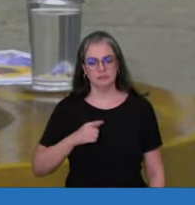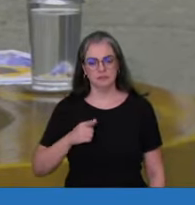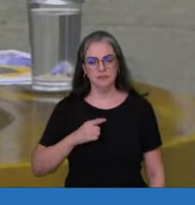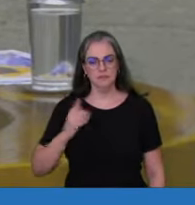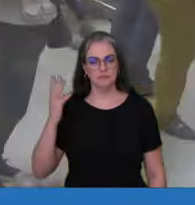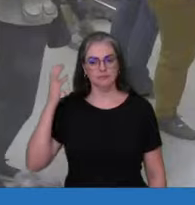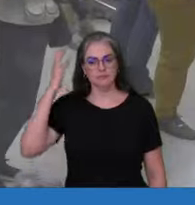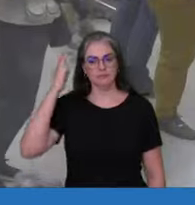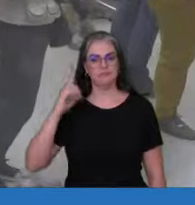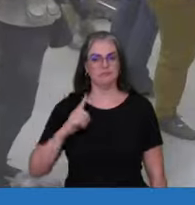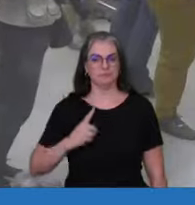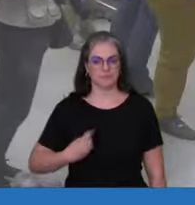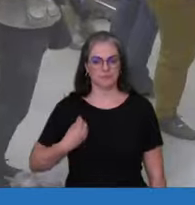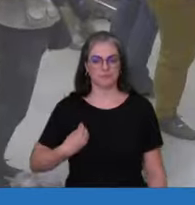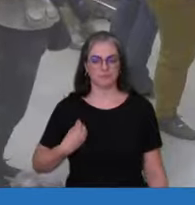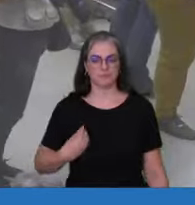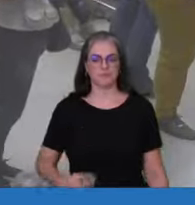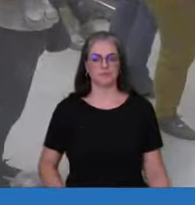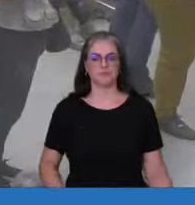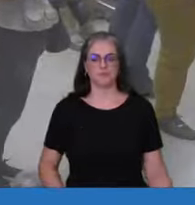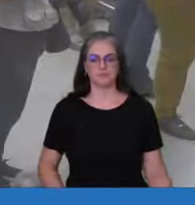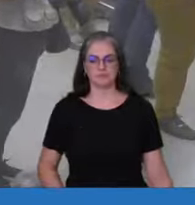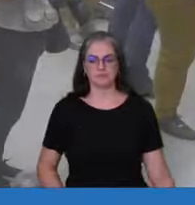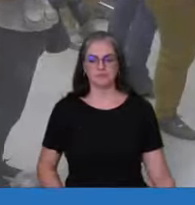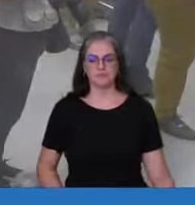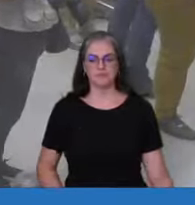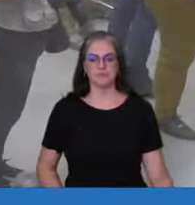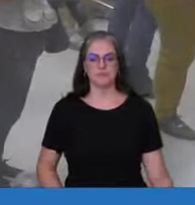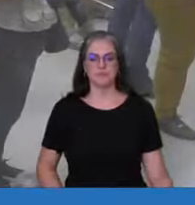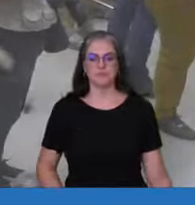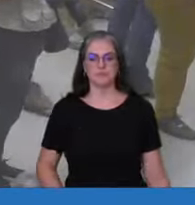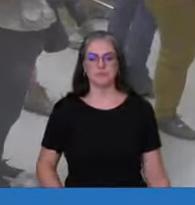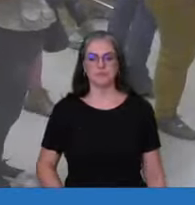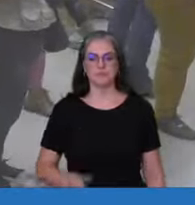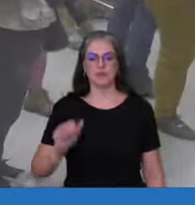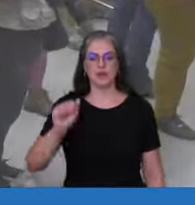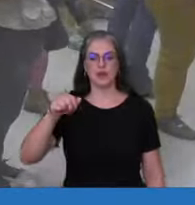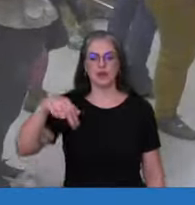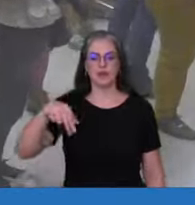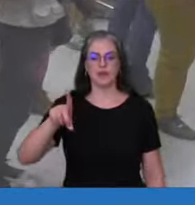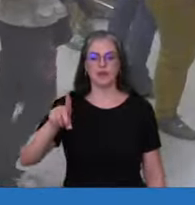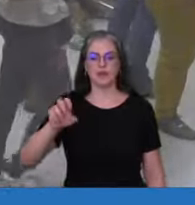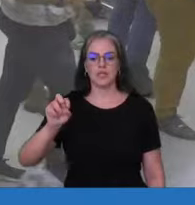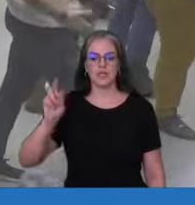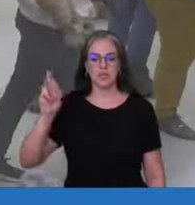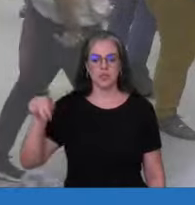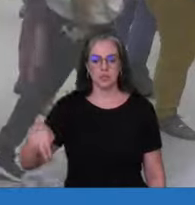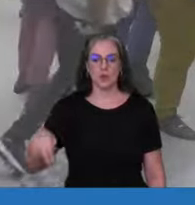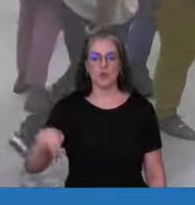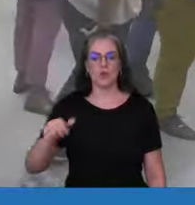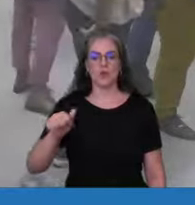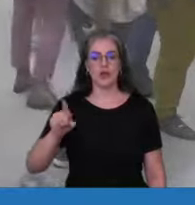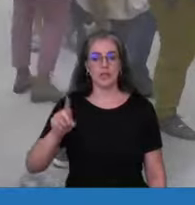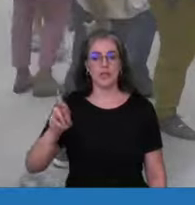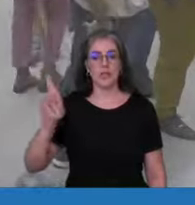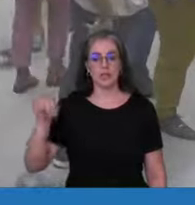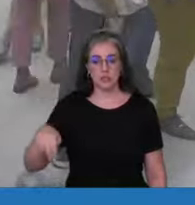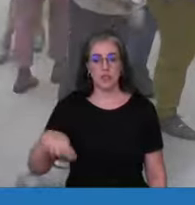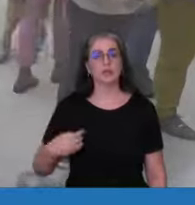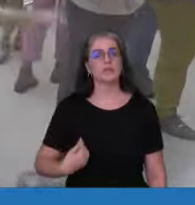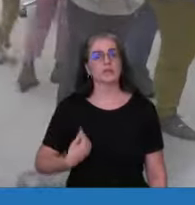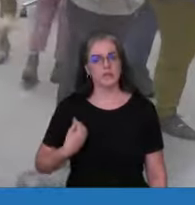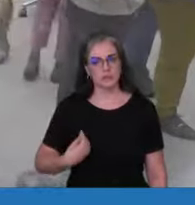Marielle! Presente! Marielle! Presente! Anderson! Presente! Anderson!